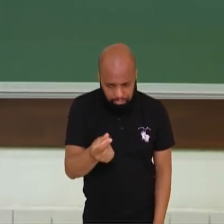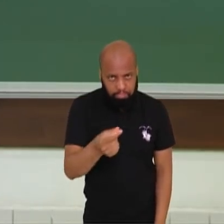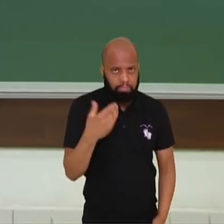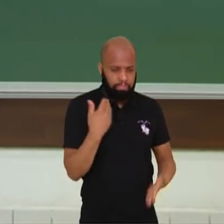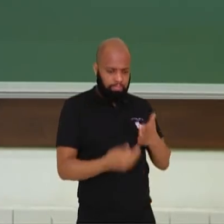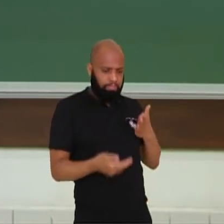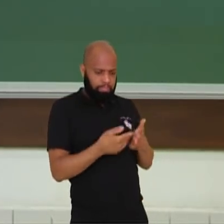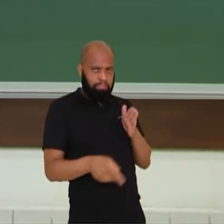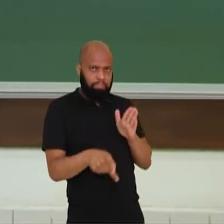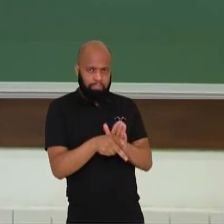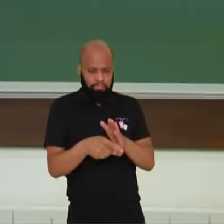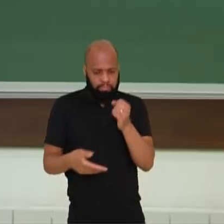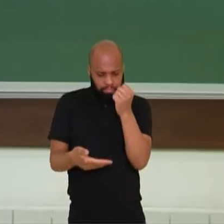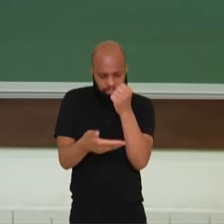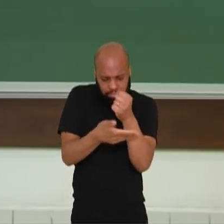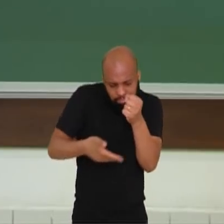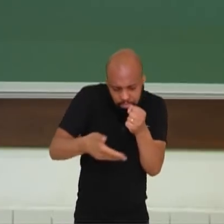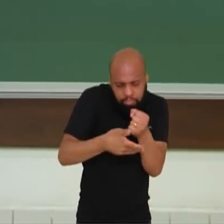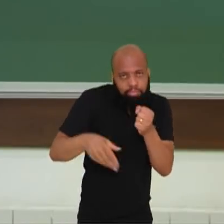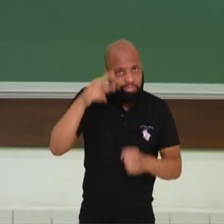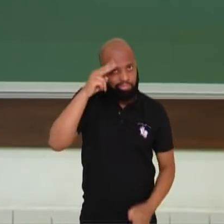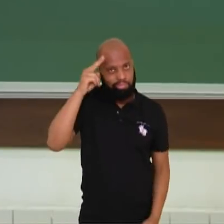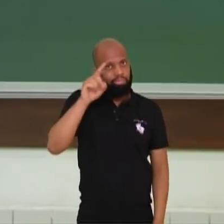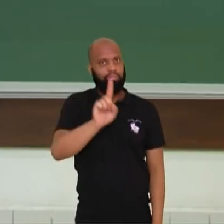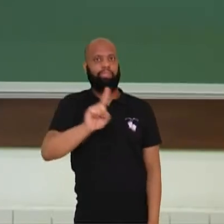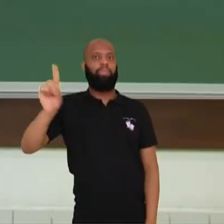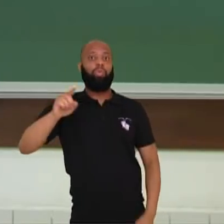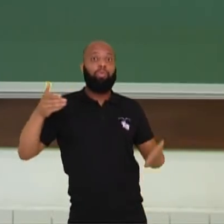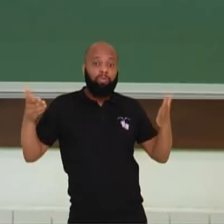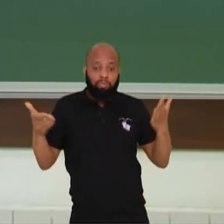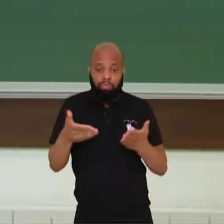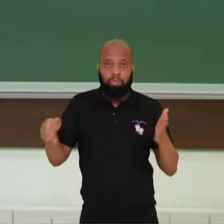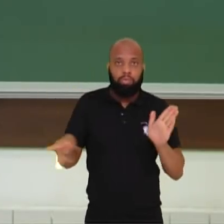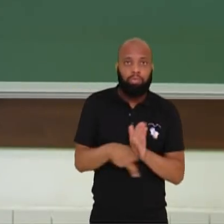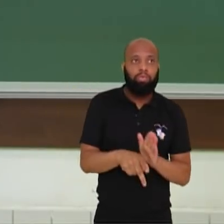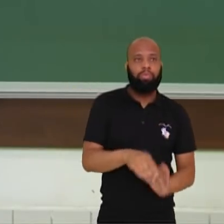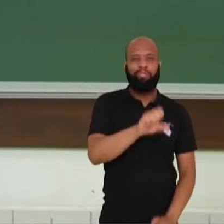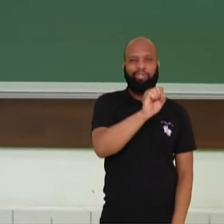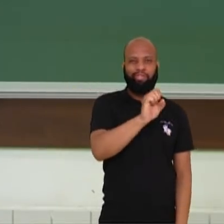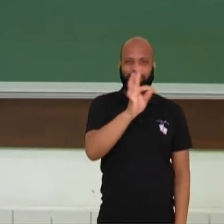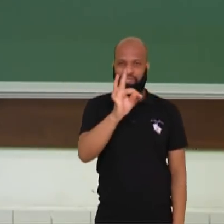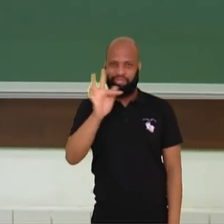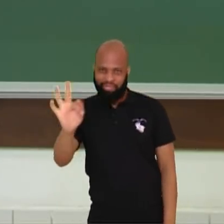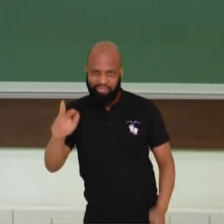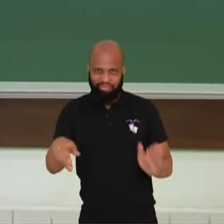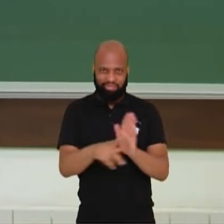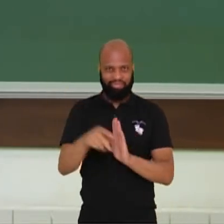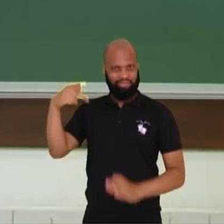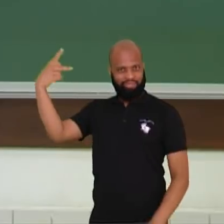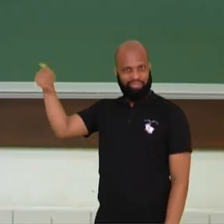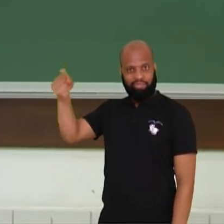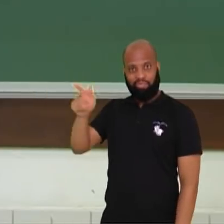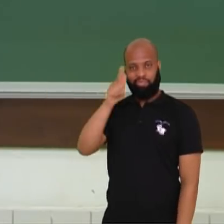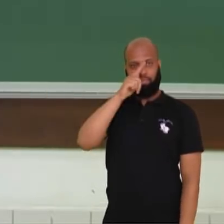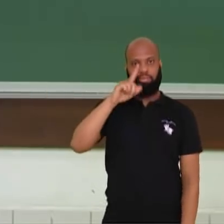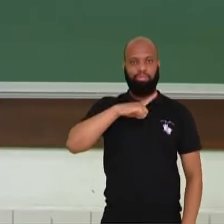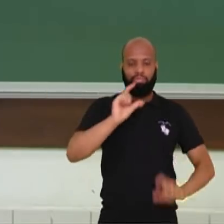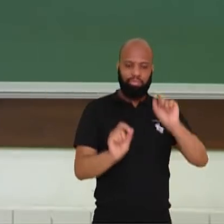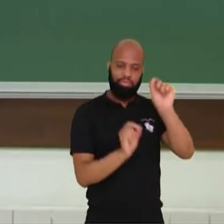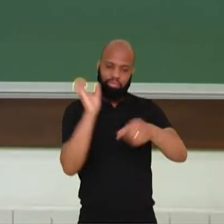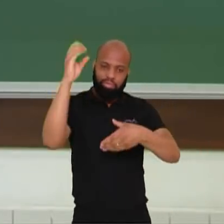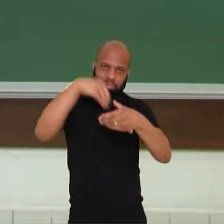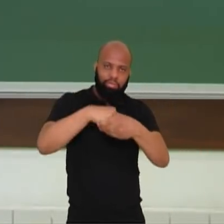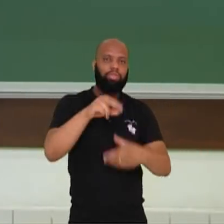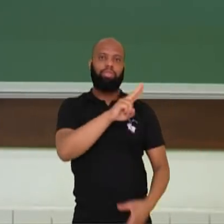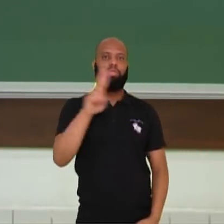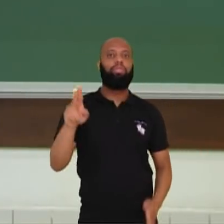raízes históricas. E veja, numa Suprema Corte hoje, nós temos a lembrança de um tribunal mitológico. Muito bem,